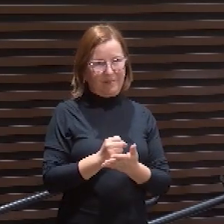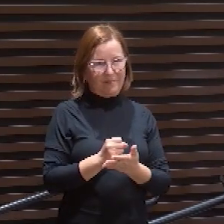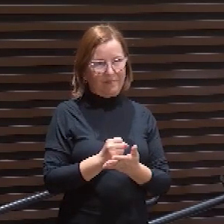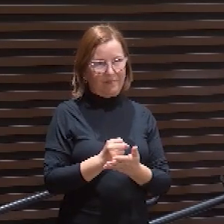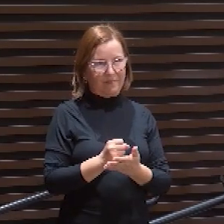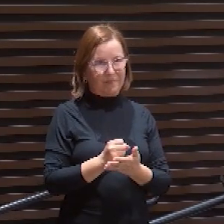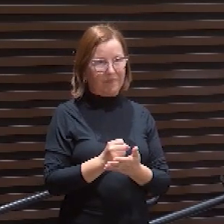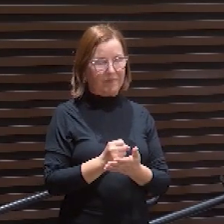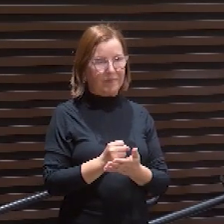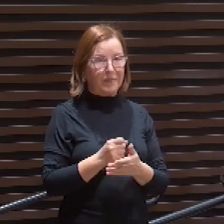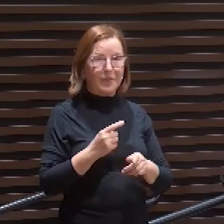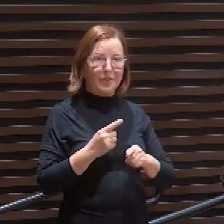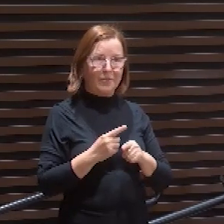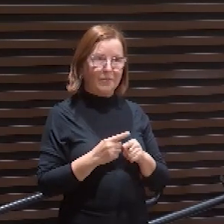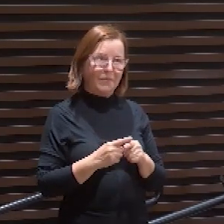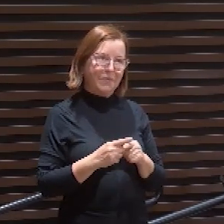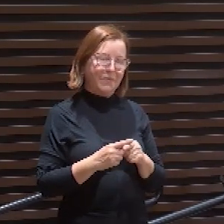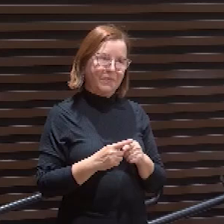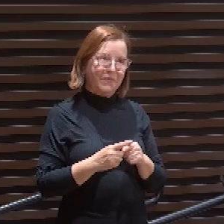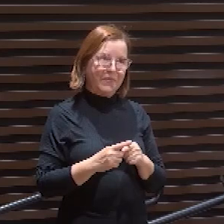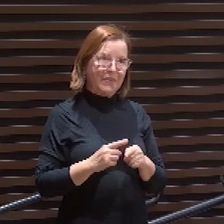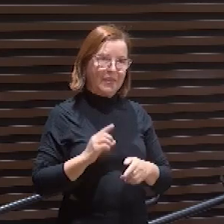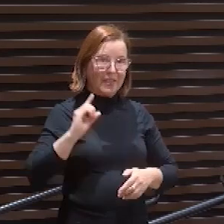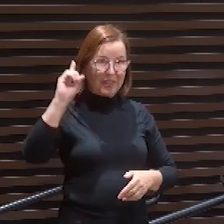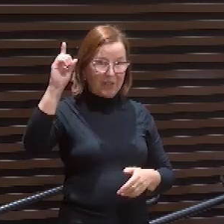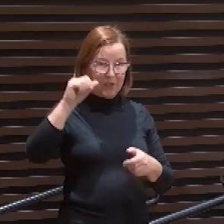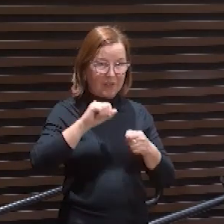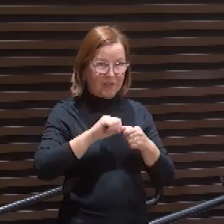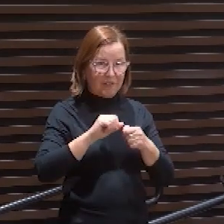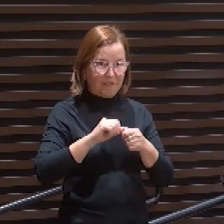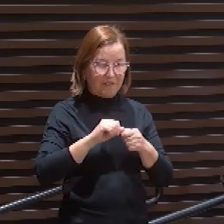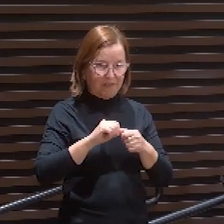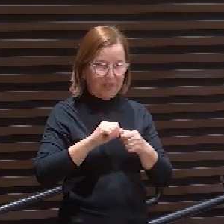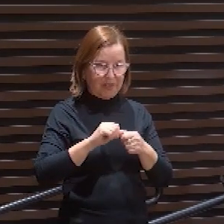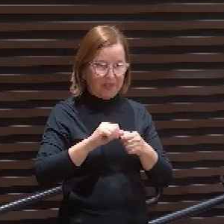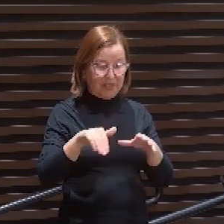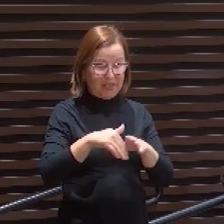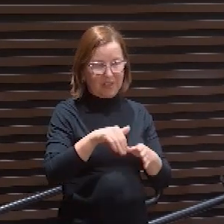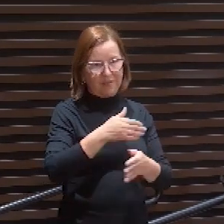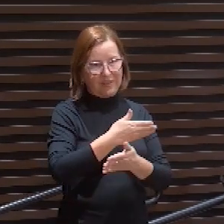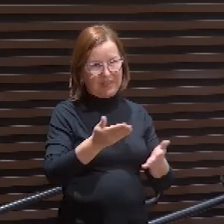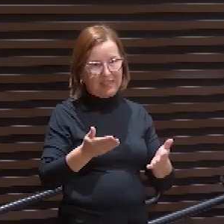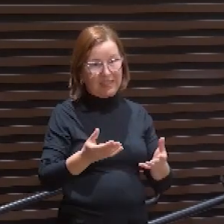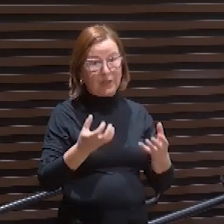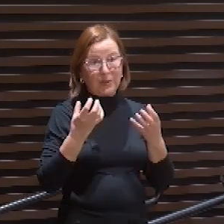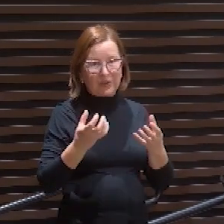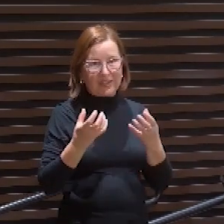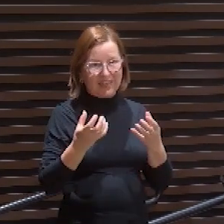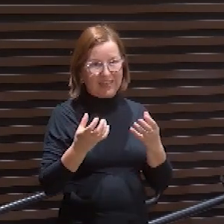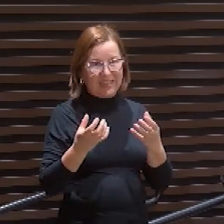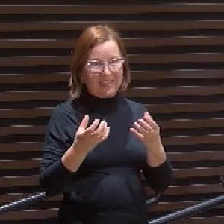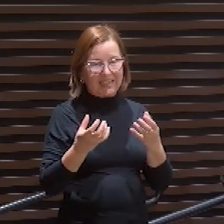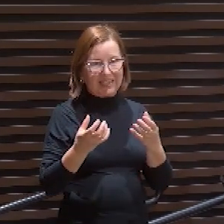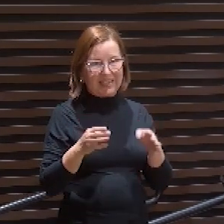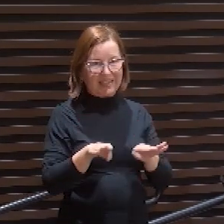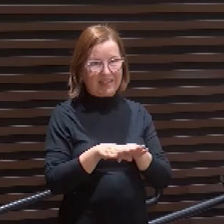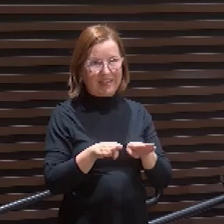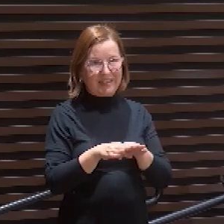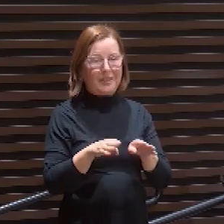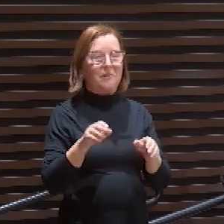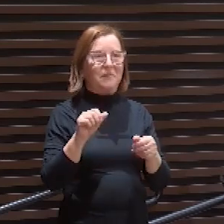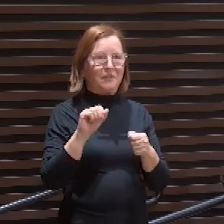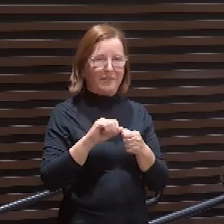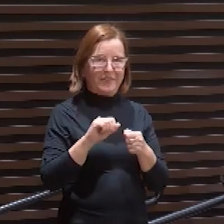diz, porque é Deus quem realiza em vós, tanto querer como